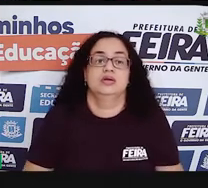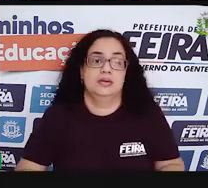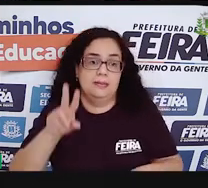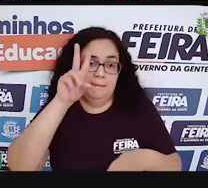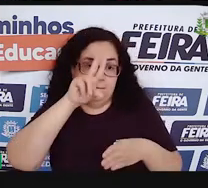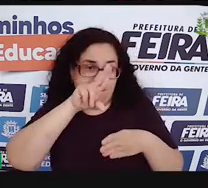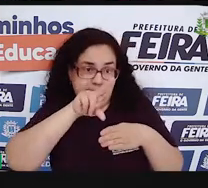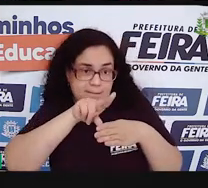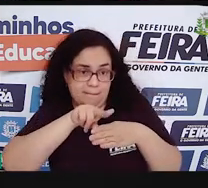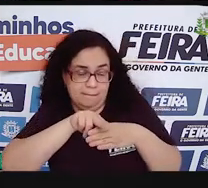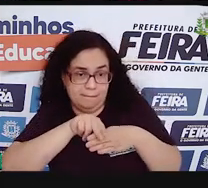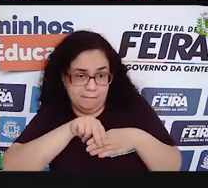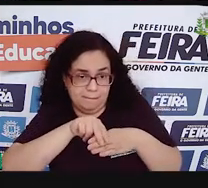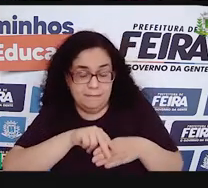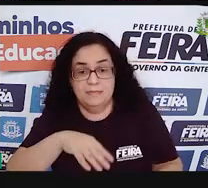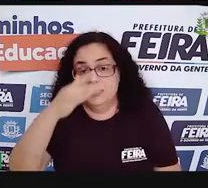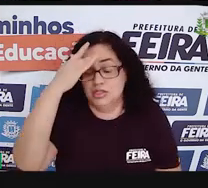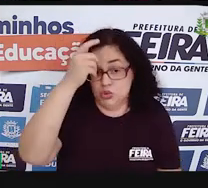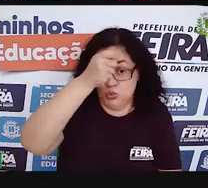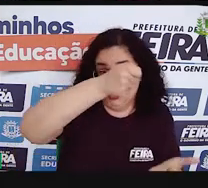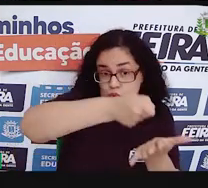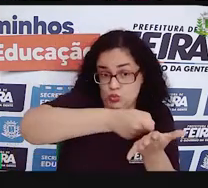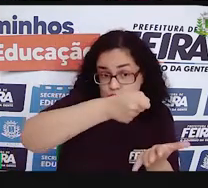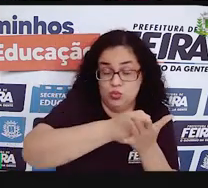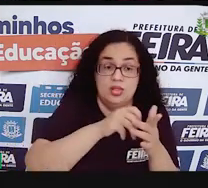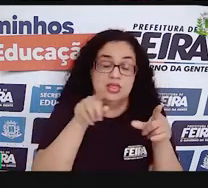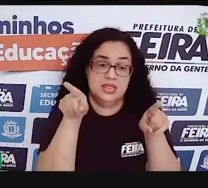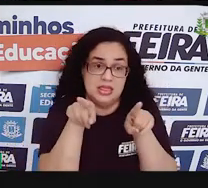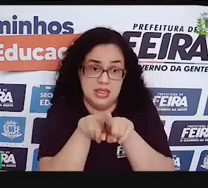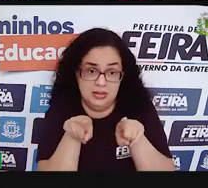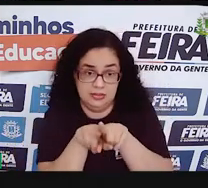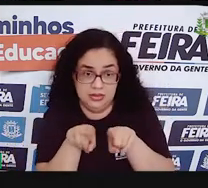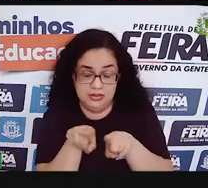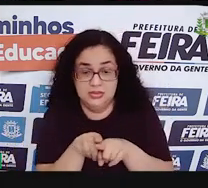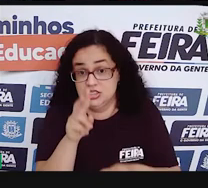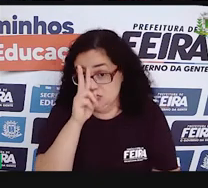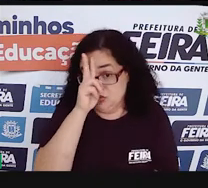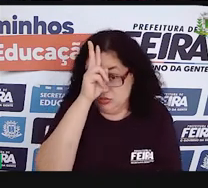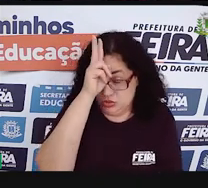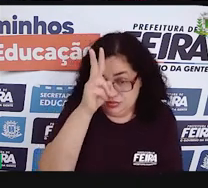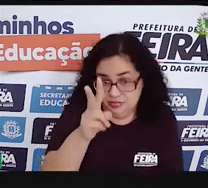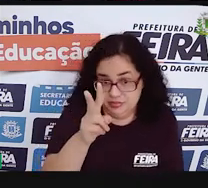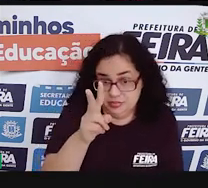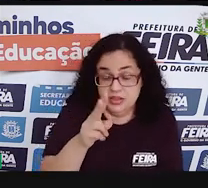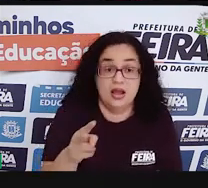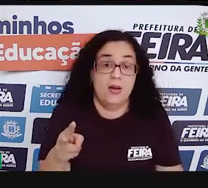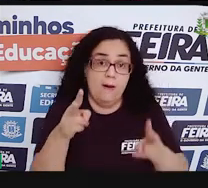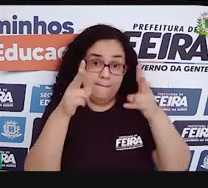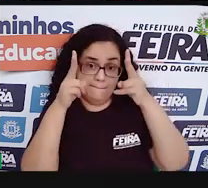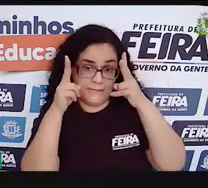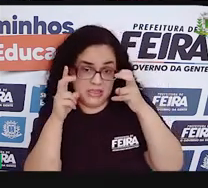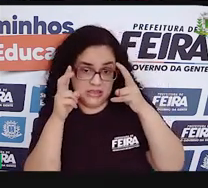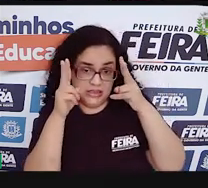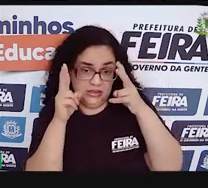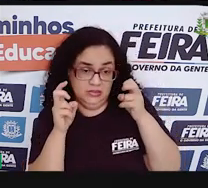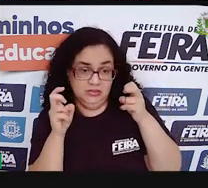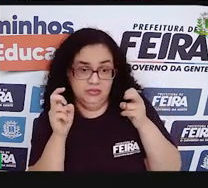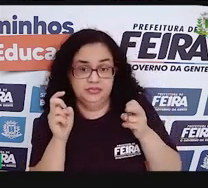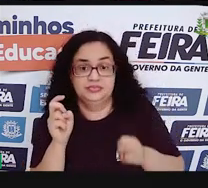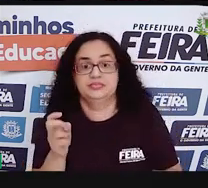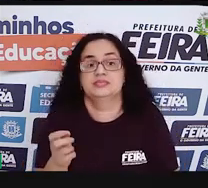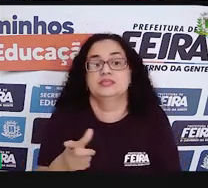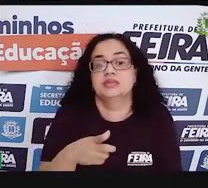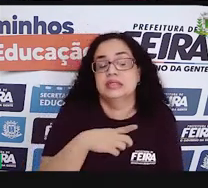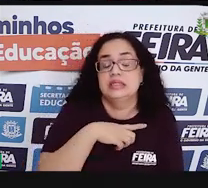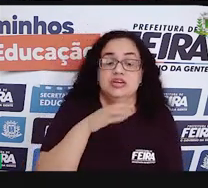clipe de metal sendo um material mais duro também, né? Mais resistente, a gente observa que ainda assim ele